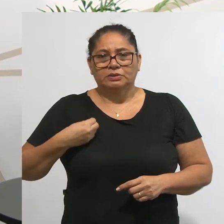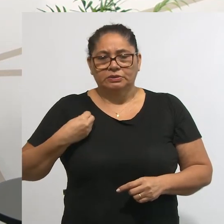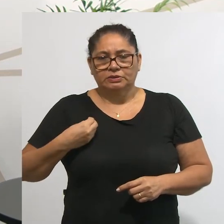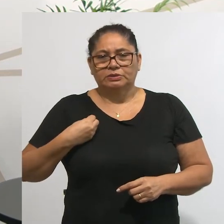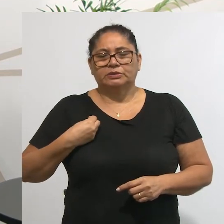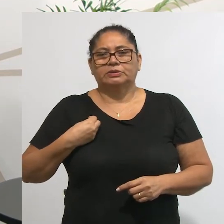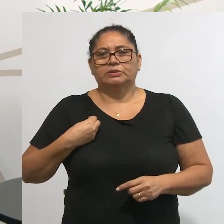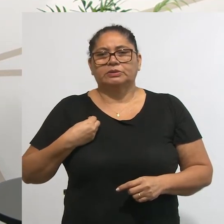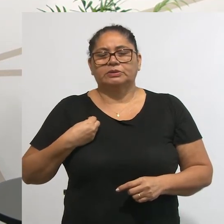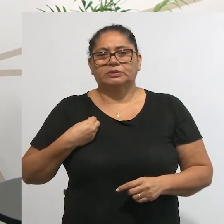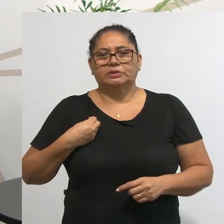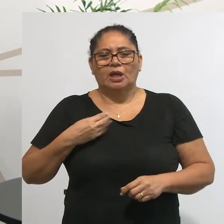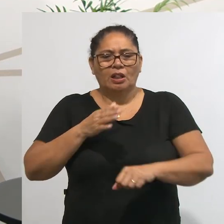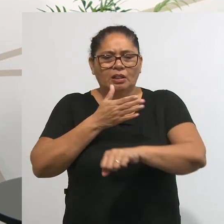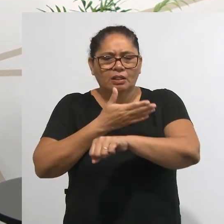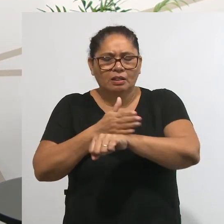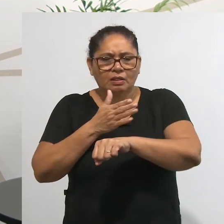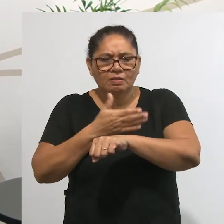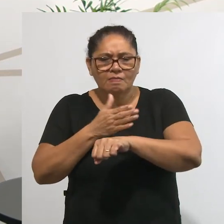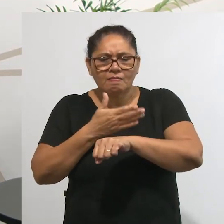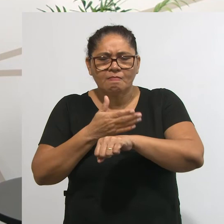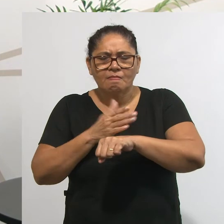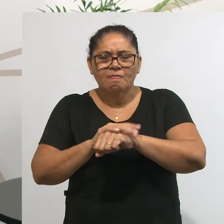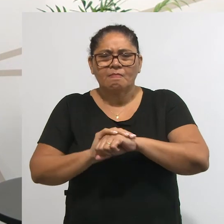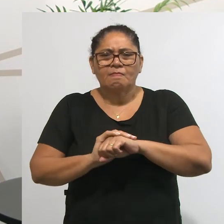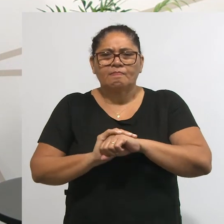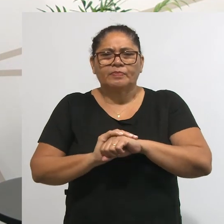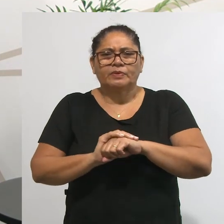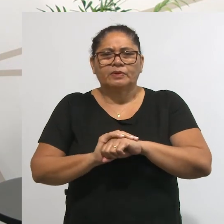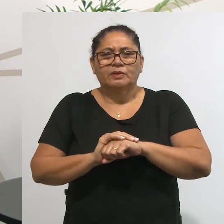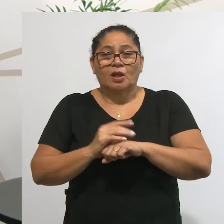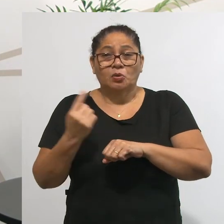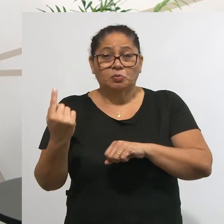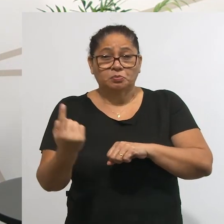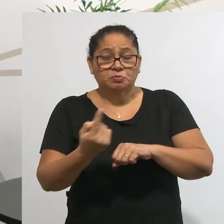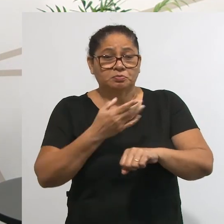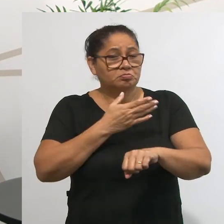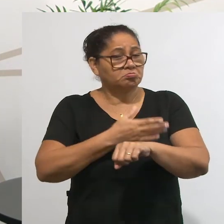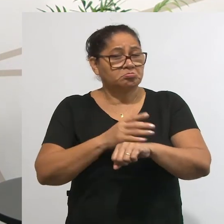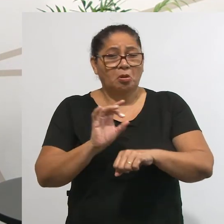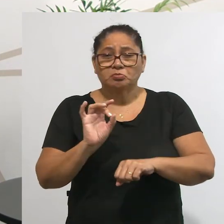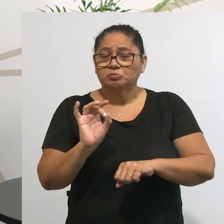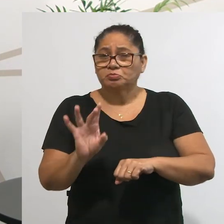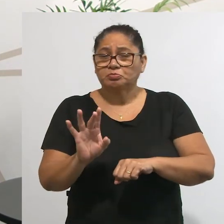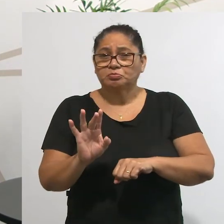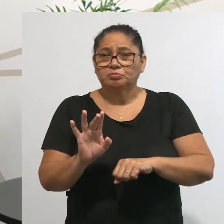existem transcendências nas nossas práticas. As nossas práticas não são apenas